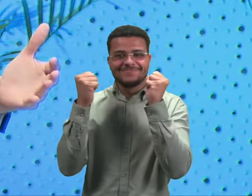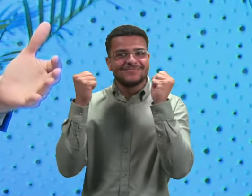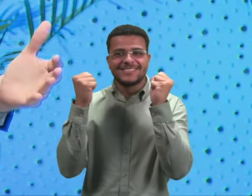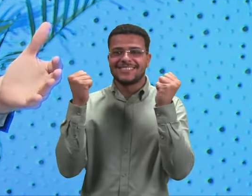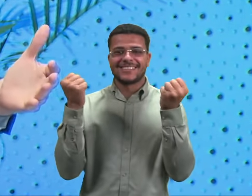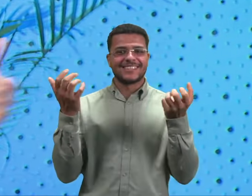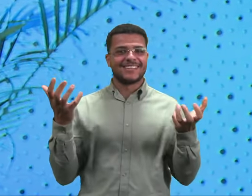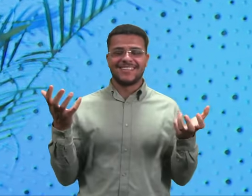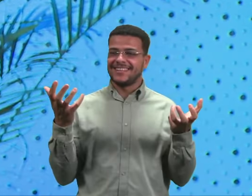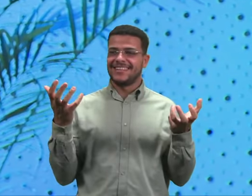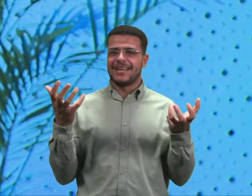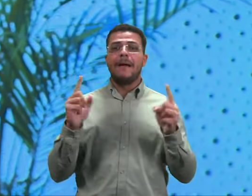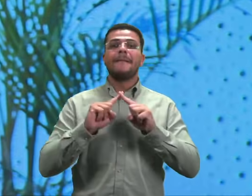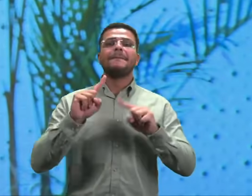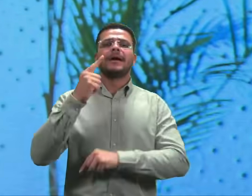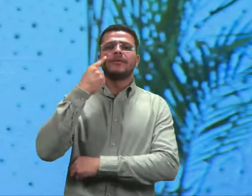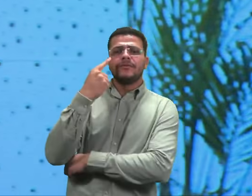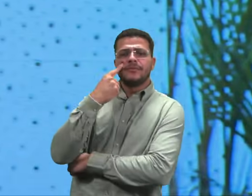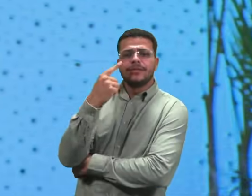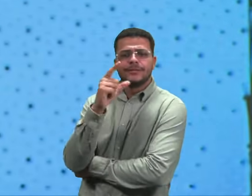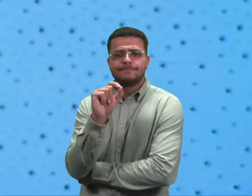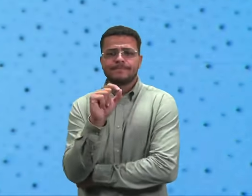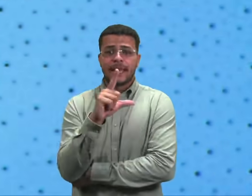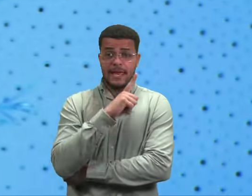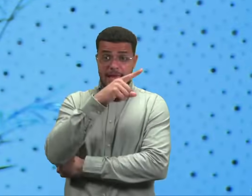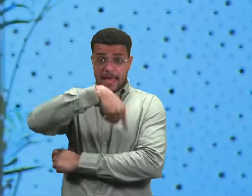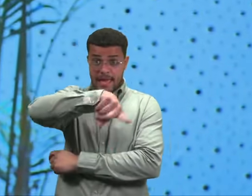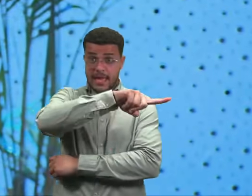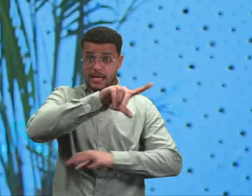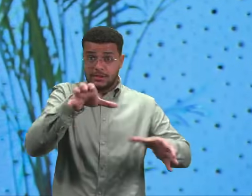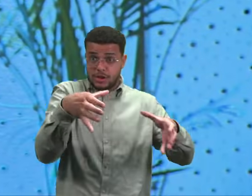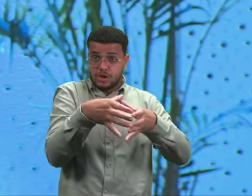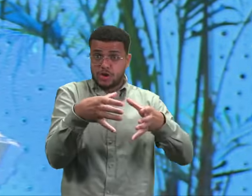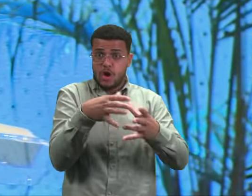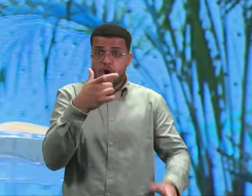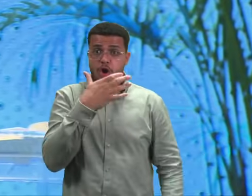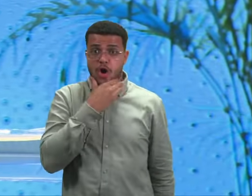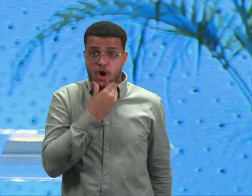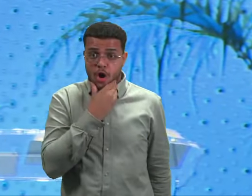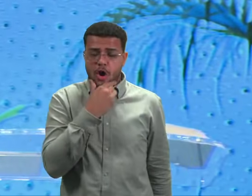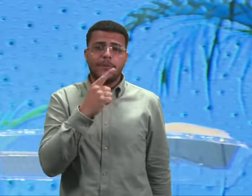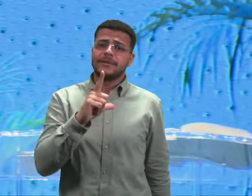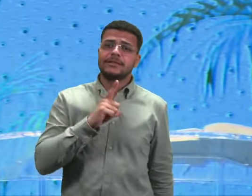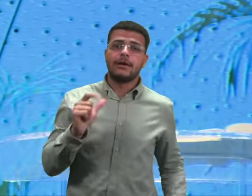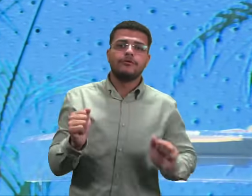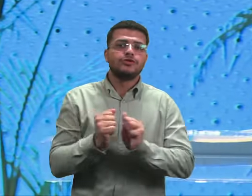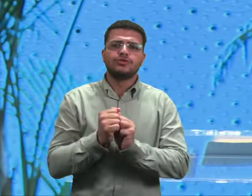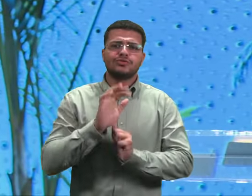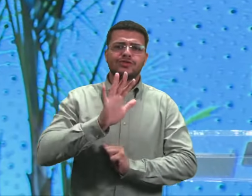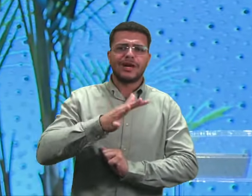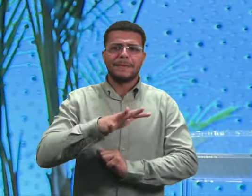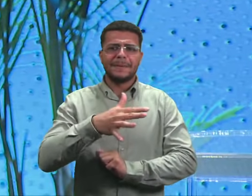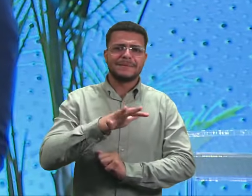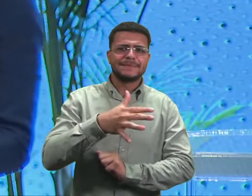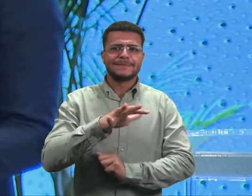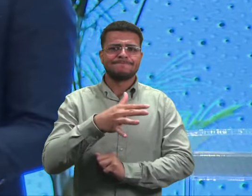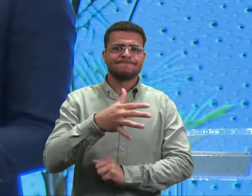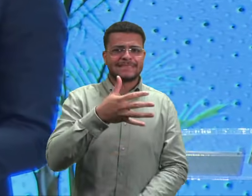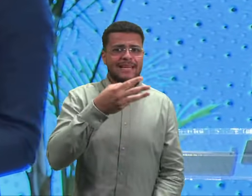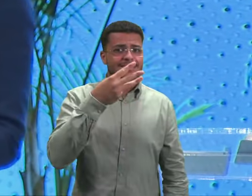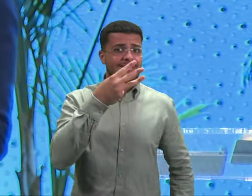imaginem. Agora vejam, estes homens, eles estavam com Jesus já fazia pouco mais